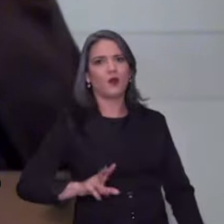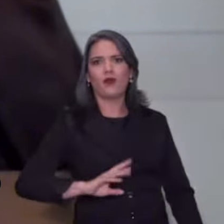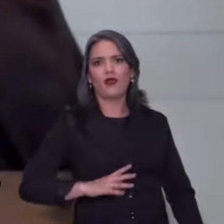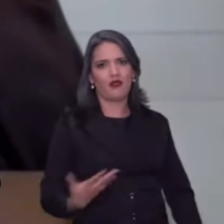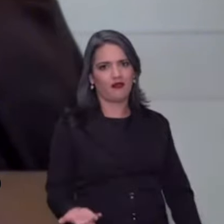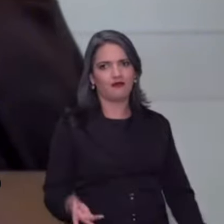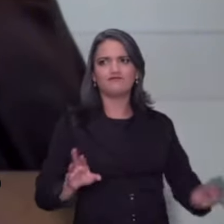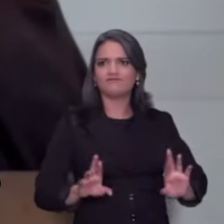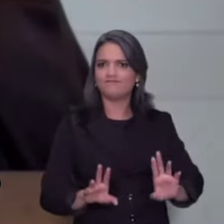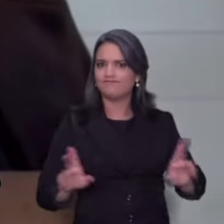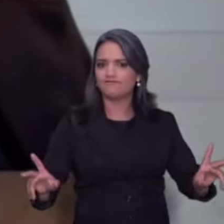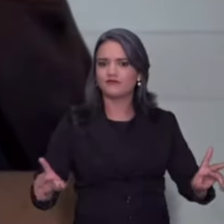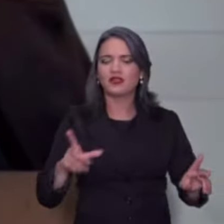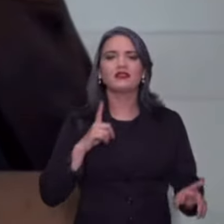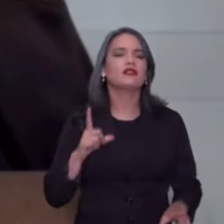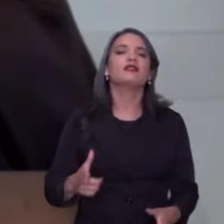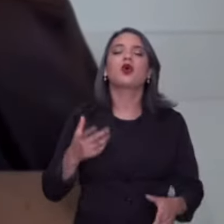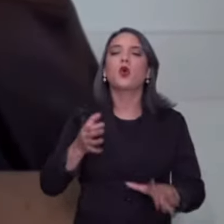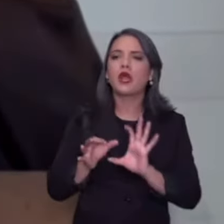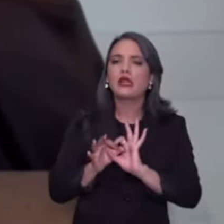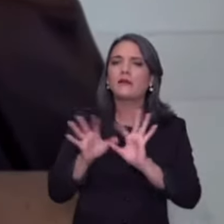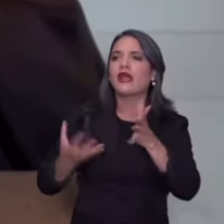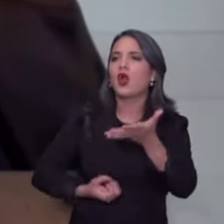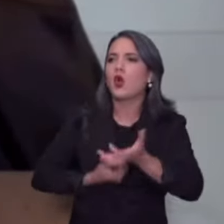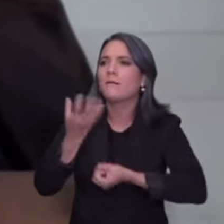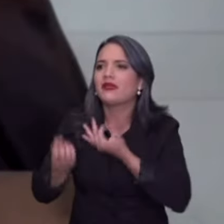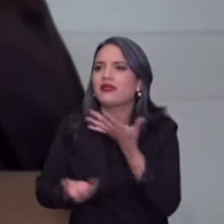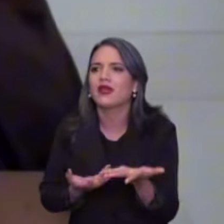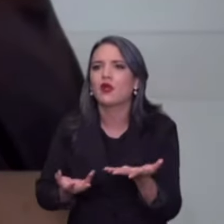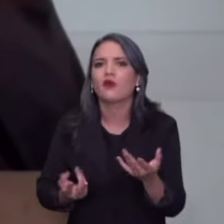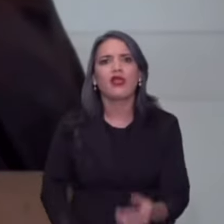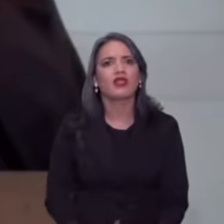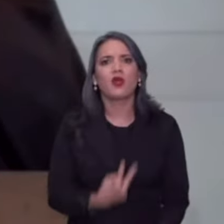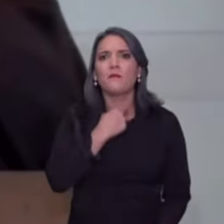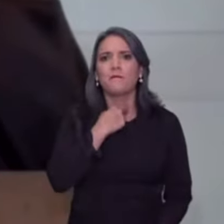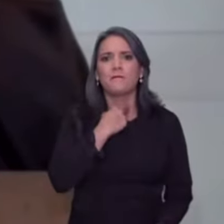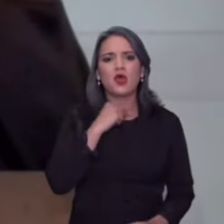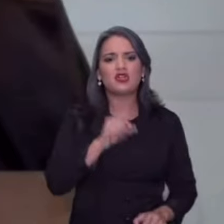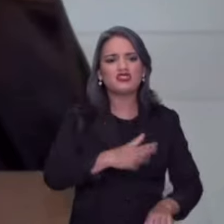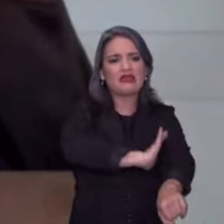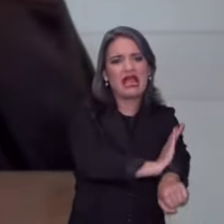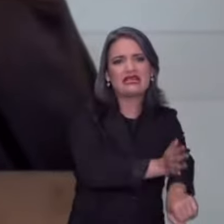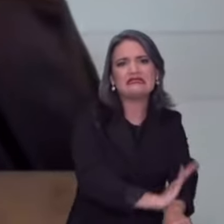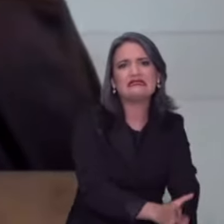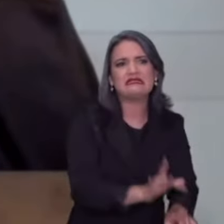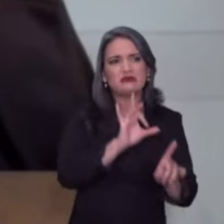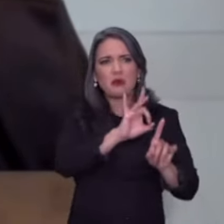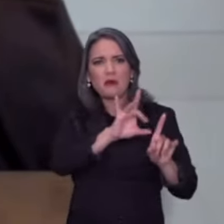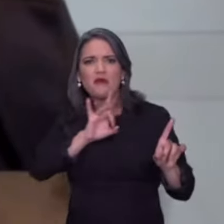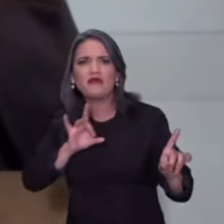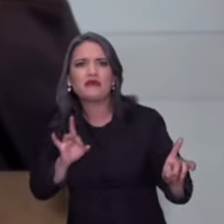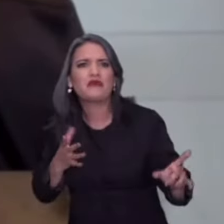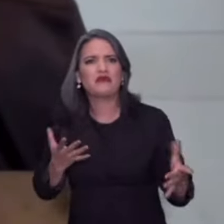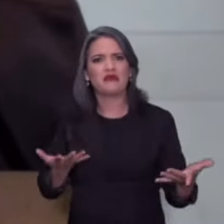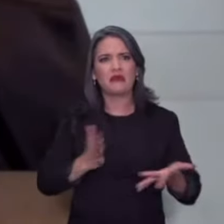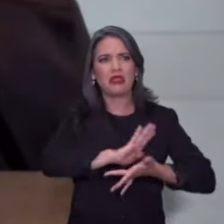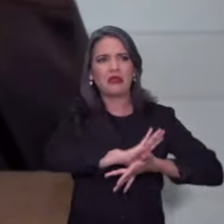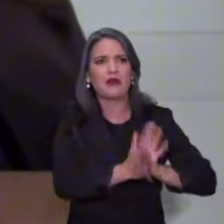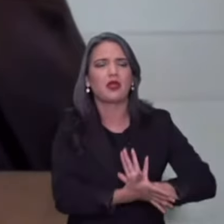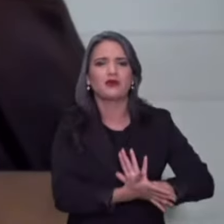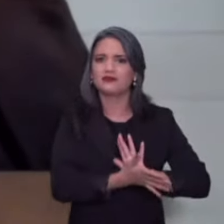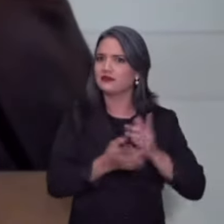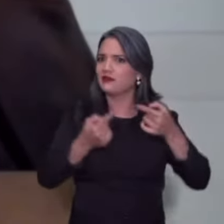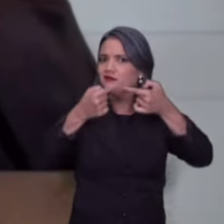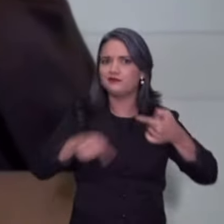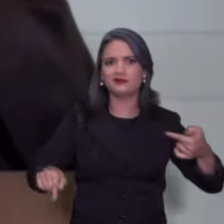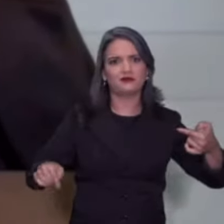para a proliferação do ódio, do racismo, da misoginia, da homofobia. Sabem que liberdade de expressão